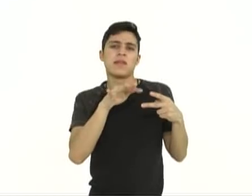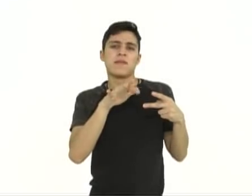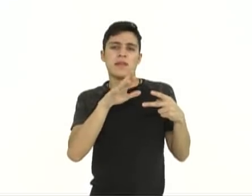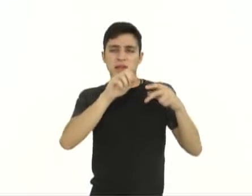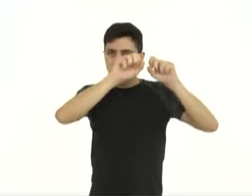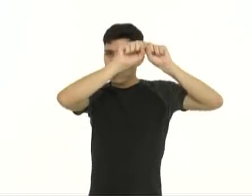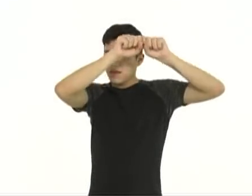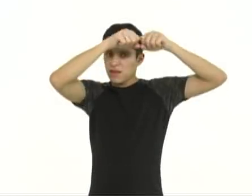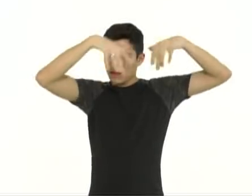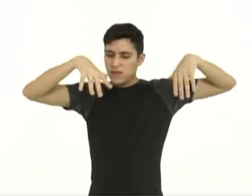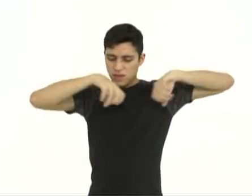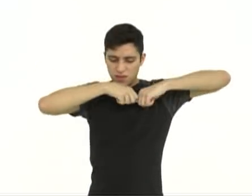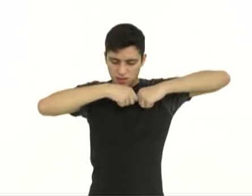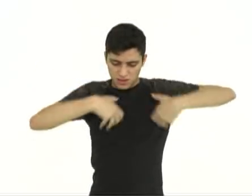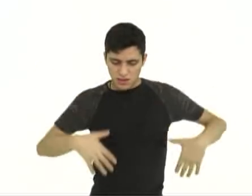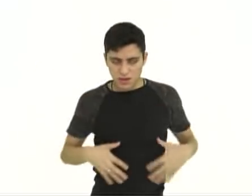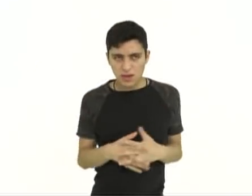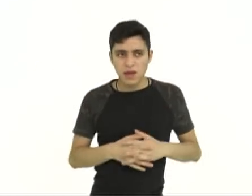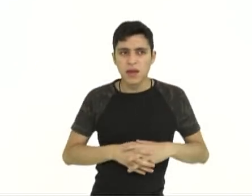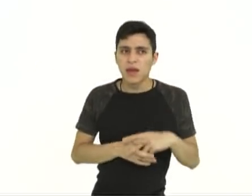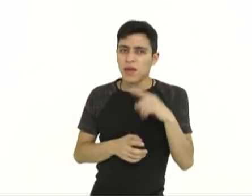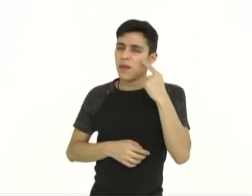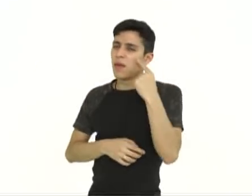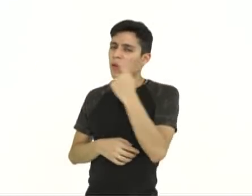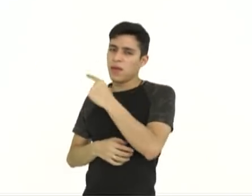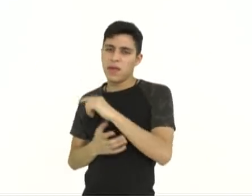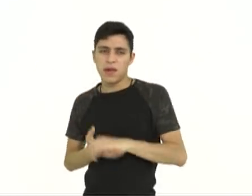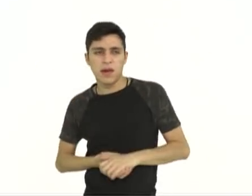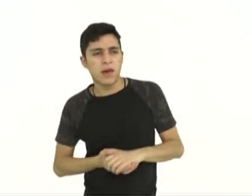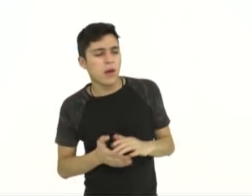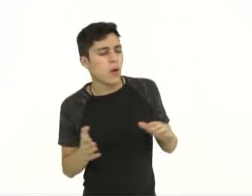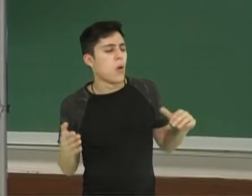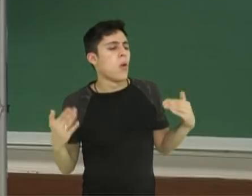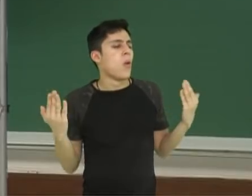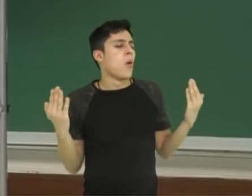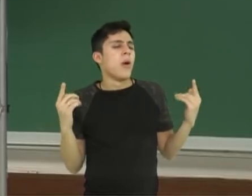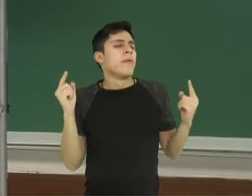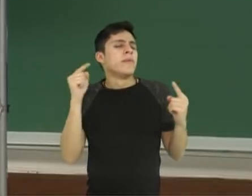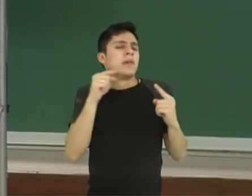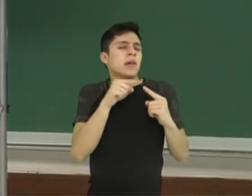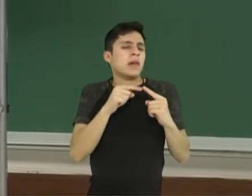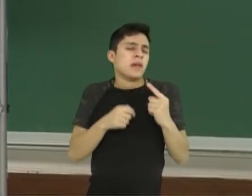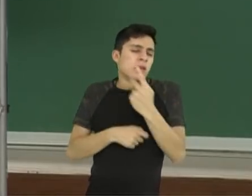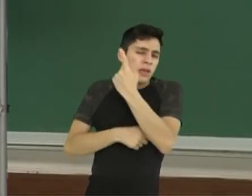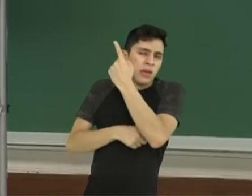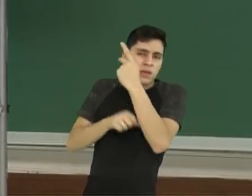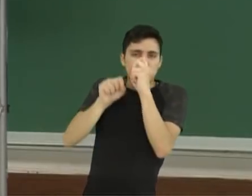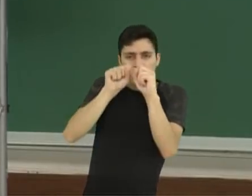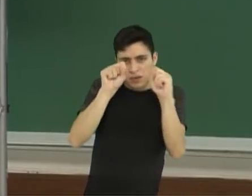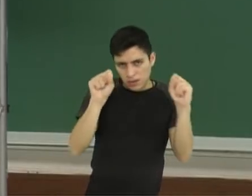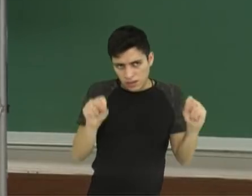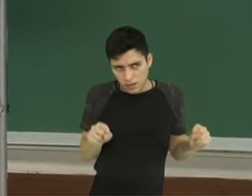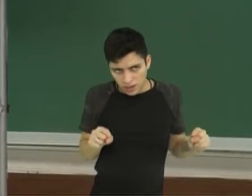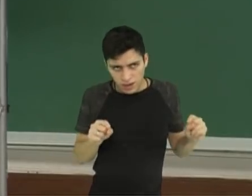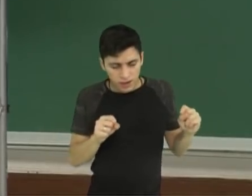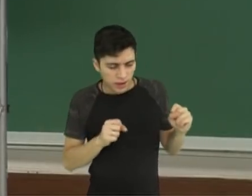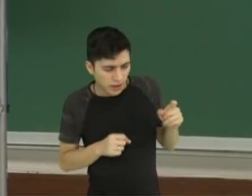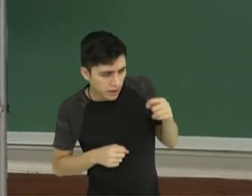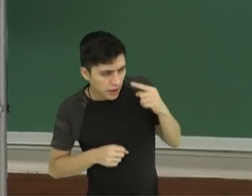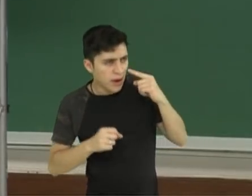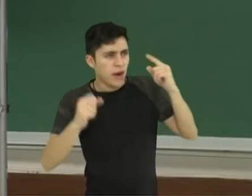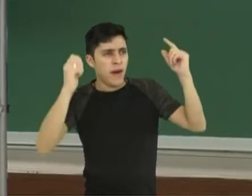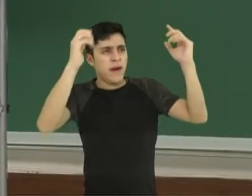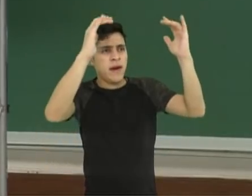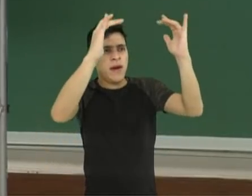céfalo, medula espinhal, nervos e gânglios. Qual é a função desse sistema? Reparem que ele passa pelo corpo